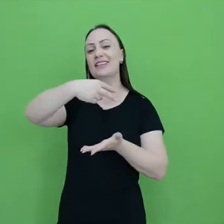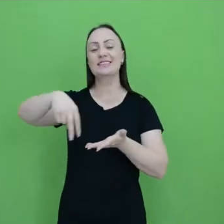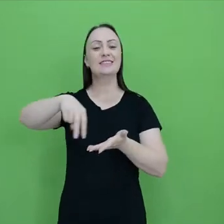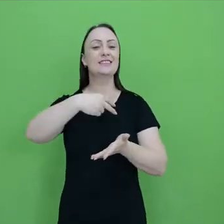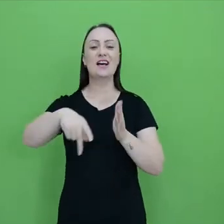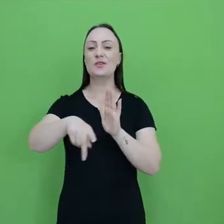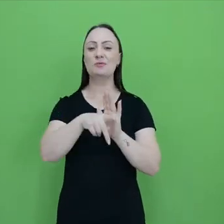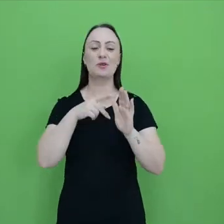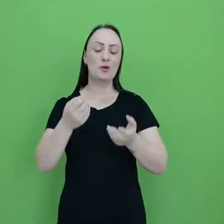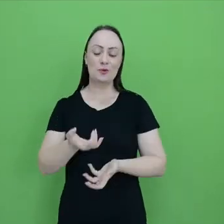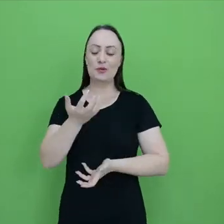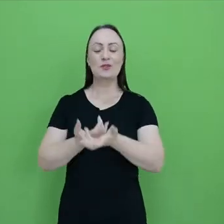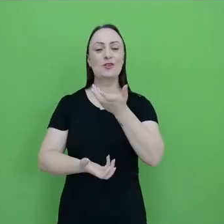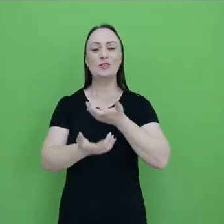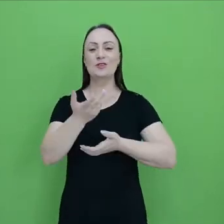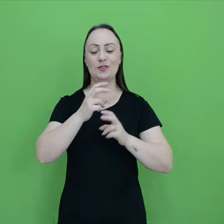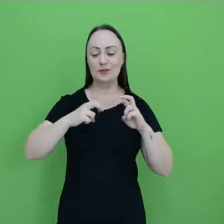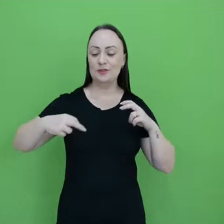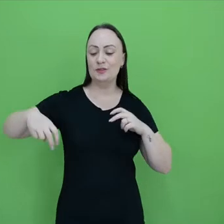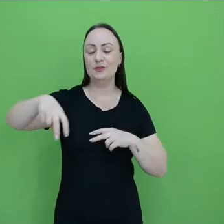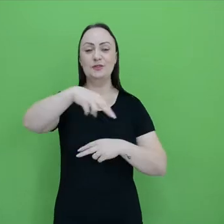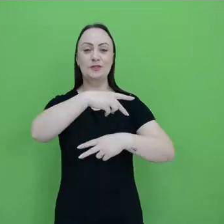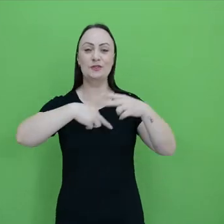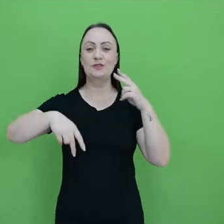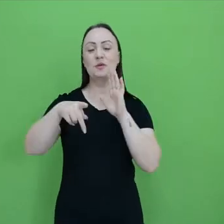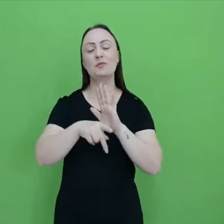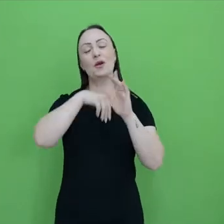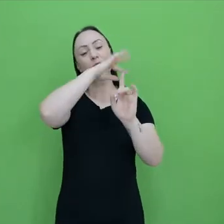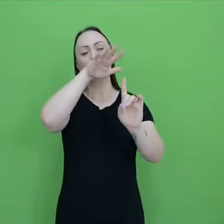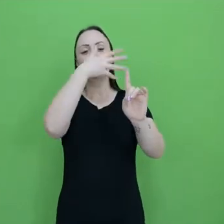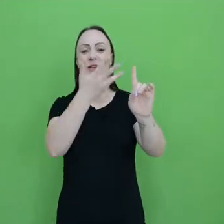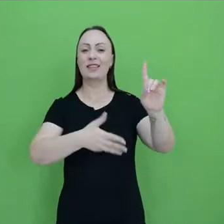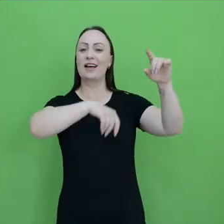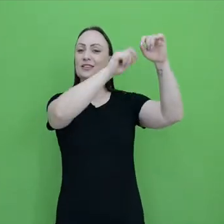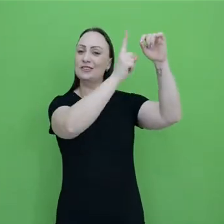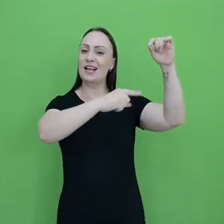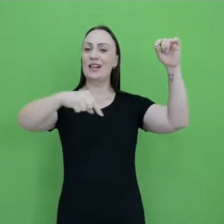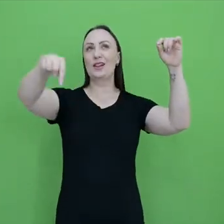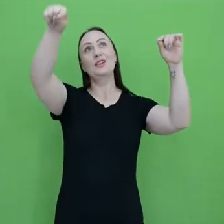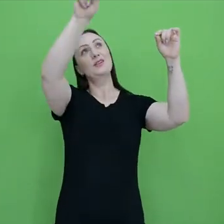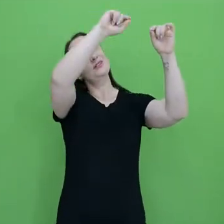da fogueira, em homenagem à lua cheia. A lua que dá o poder da